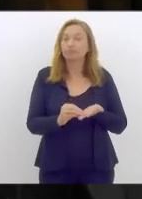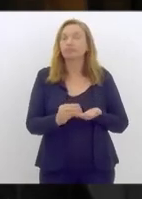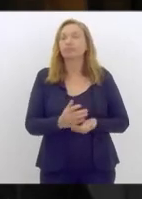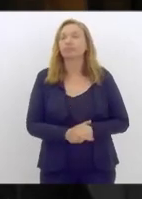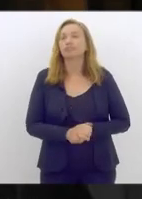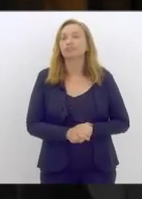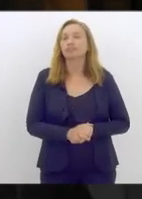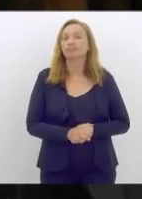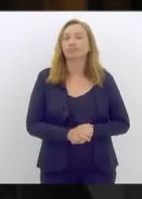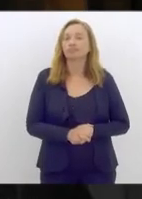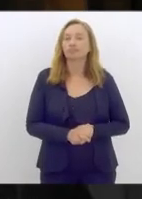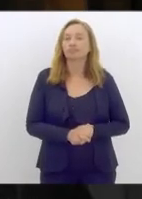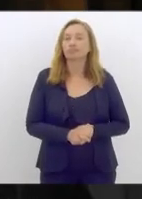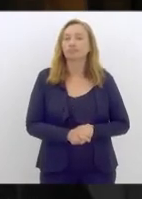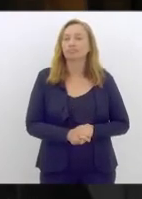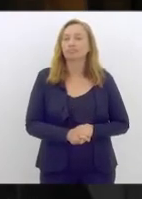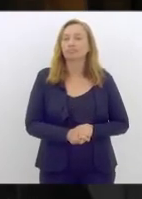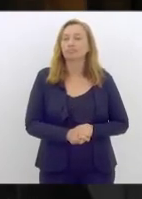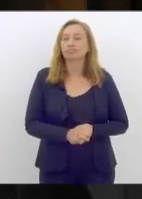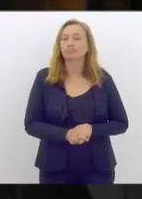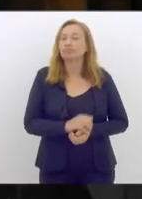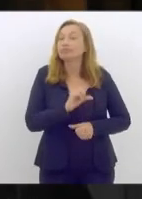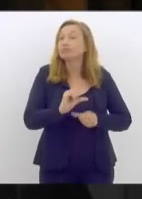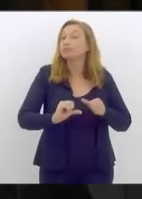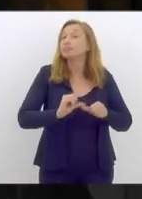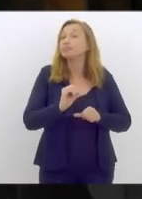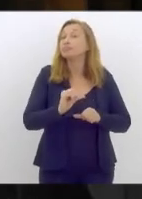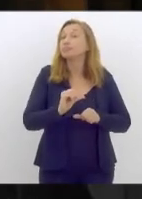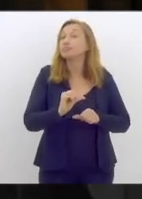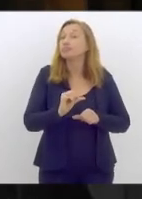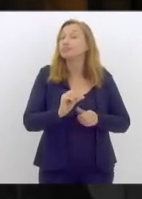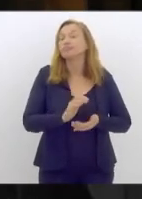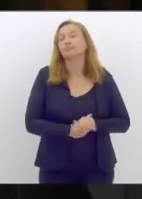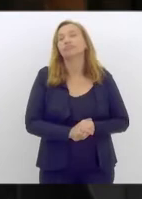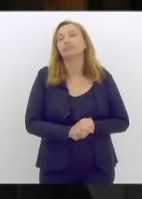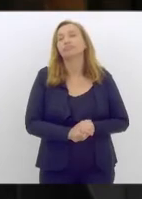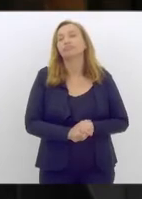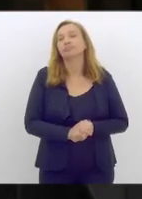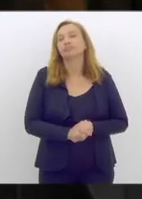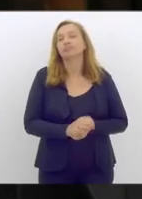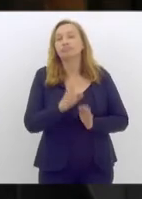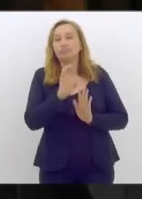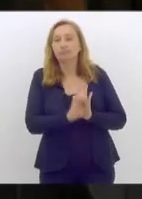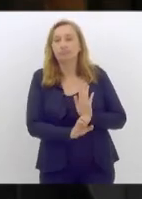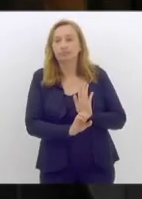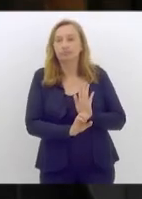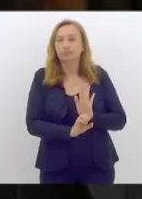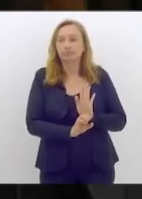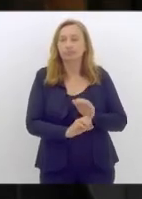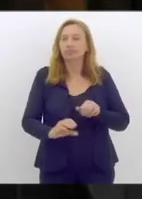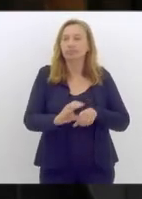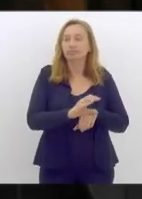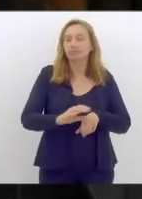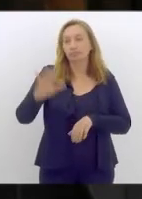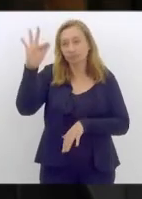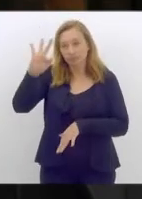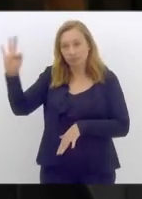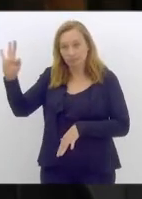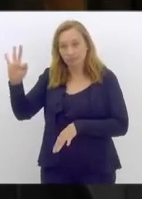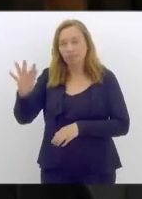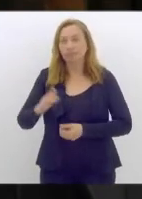diz respeito as mudanças que a emenda constitucional federal nos trouxe